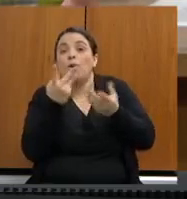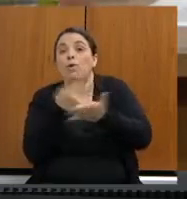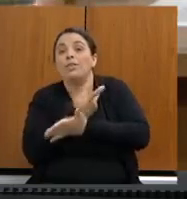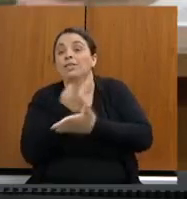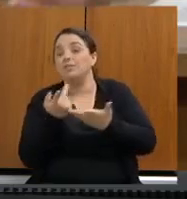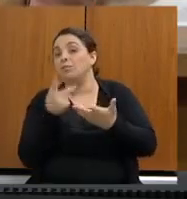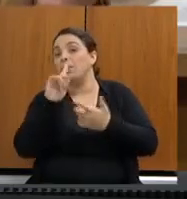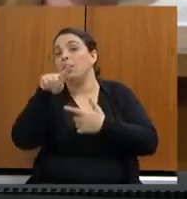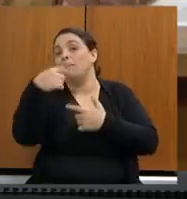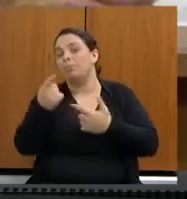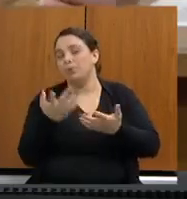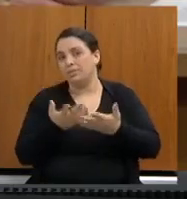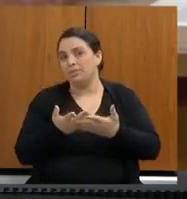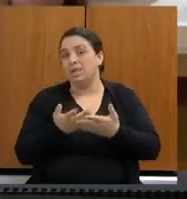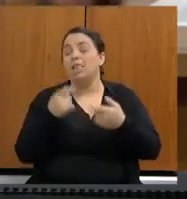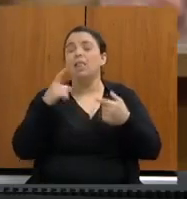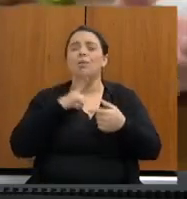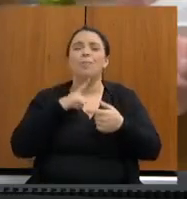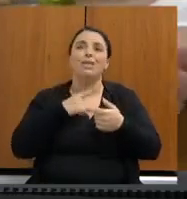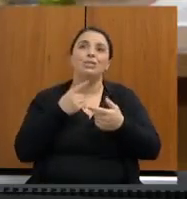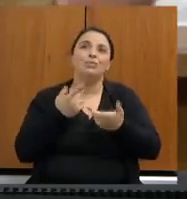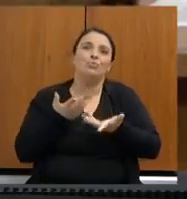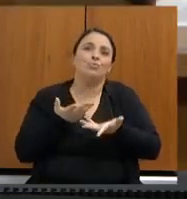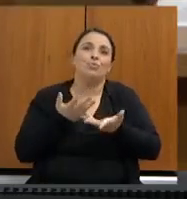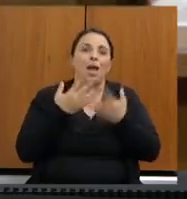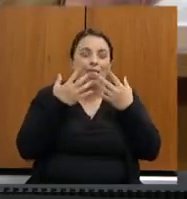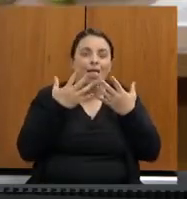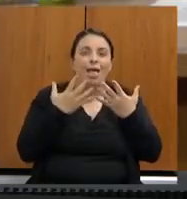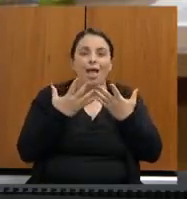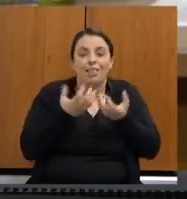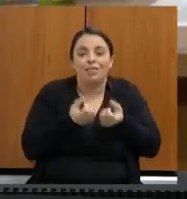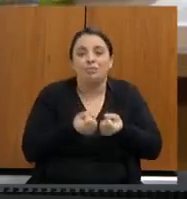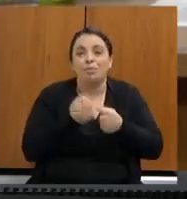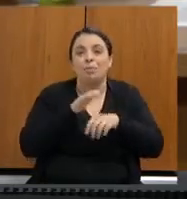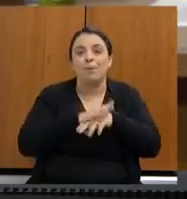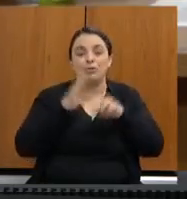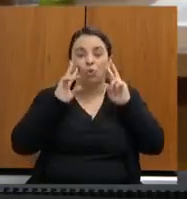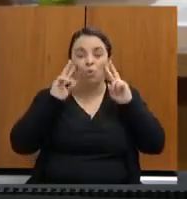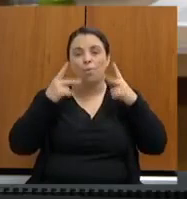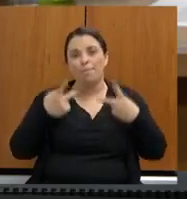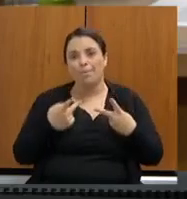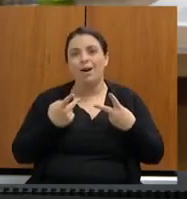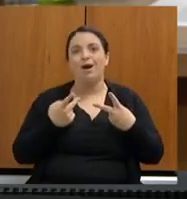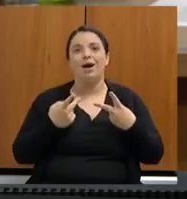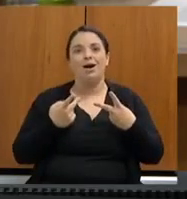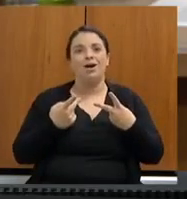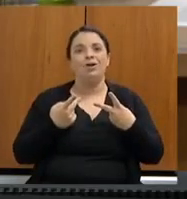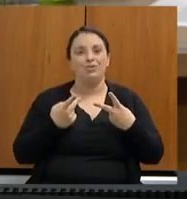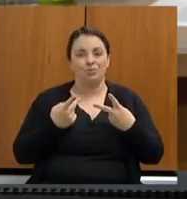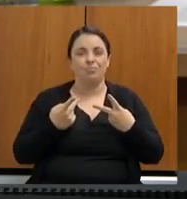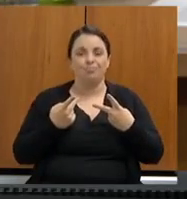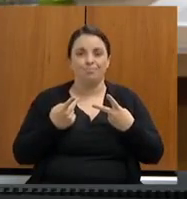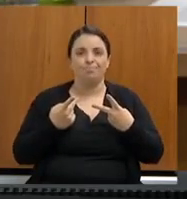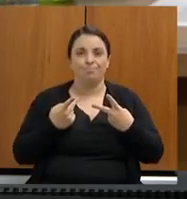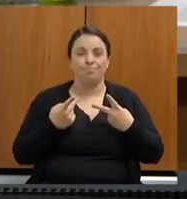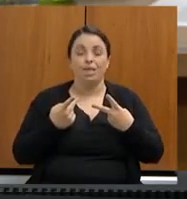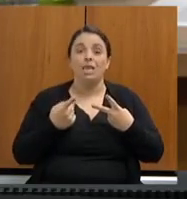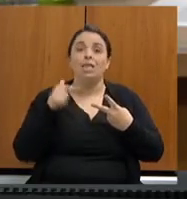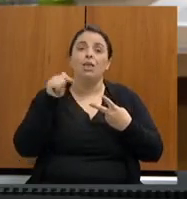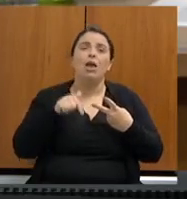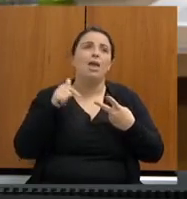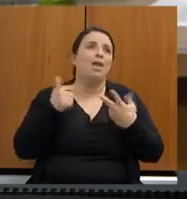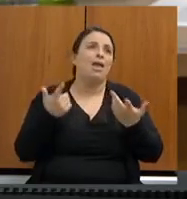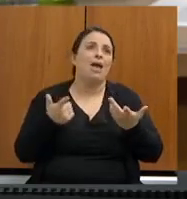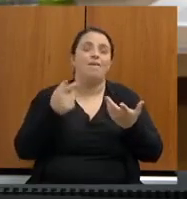né mais próximo colocando-se no local da vítima Então todo esse despertar mento da questão da violência doméstica